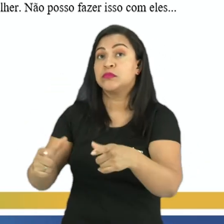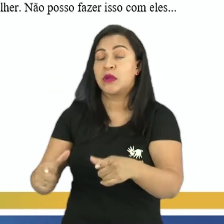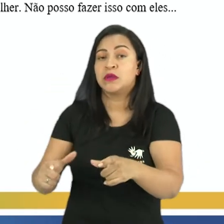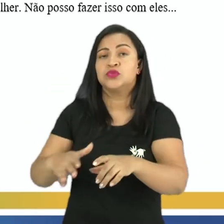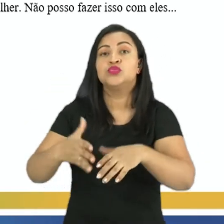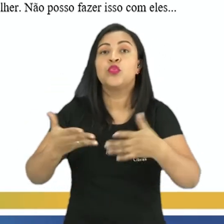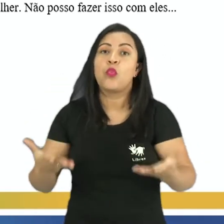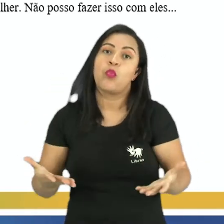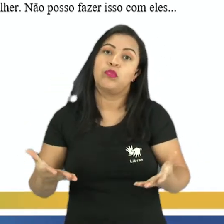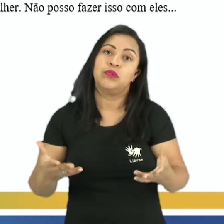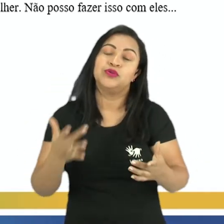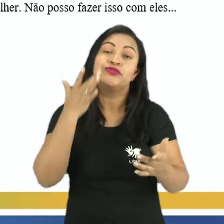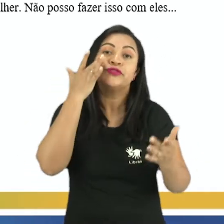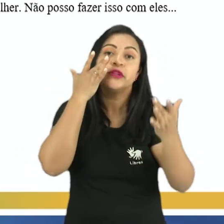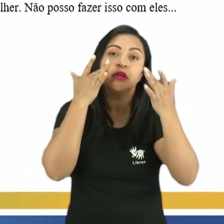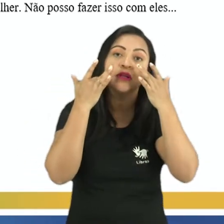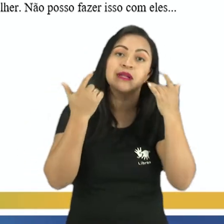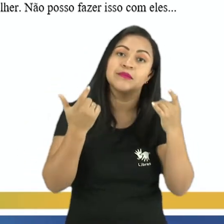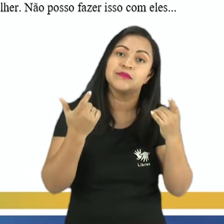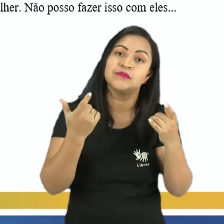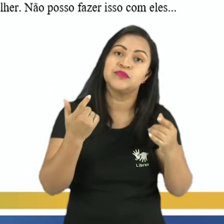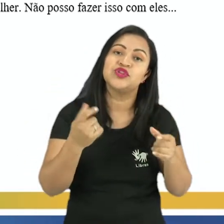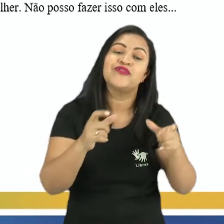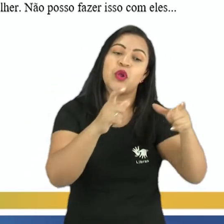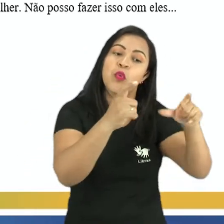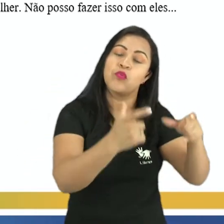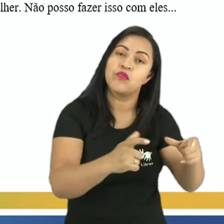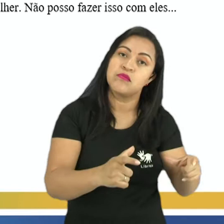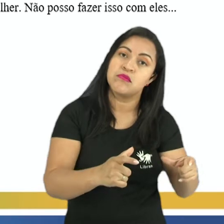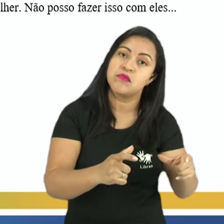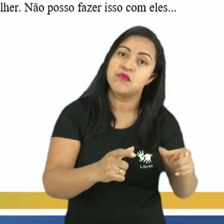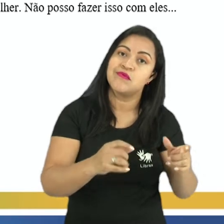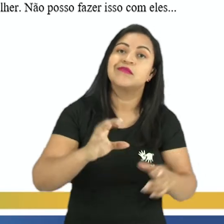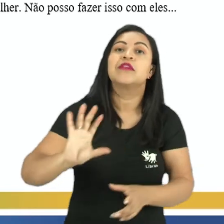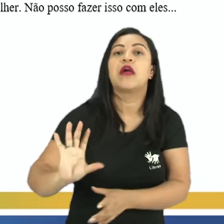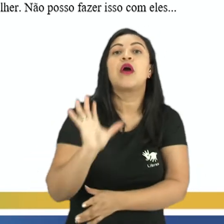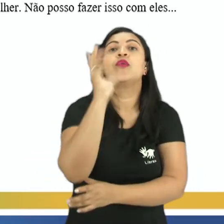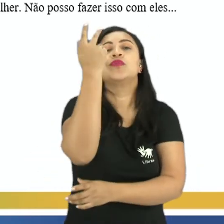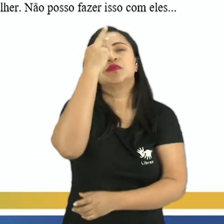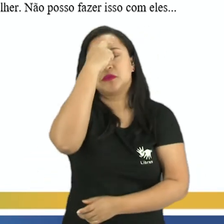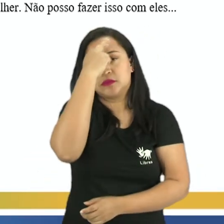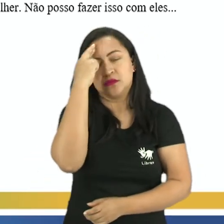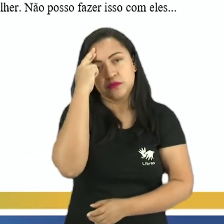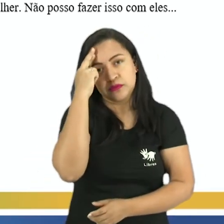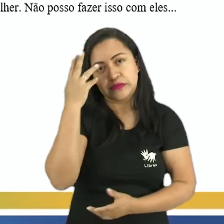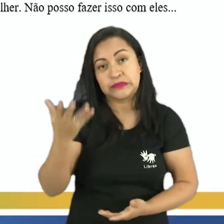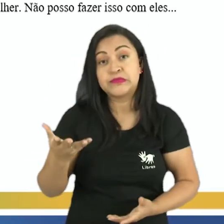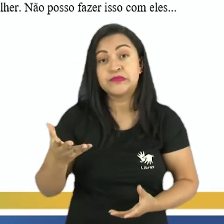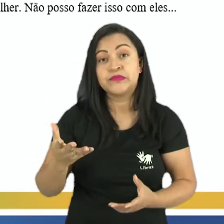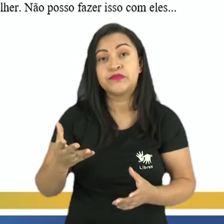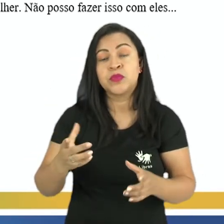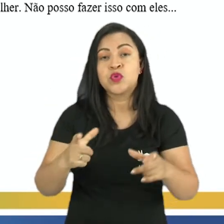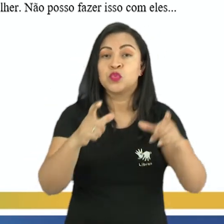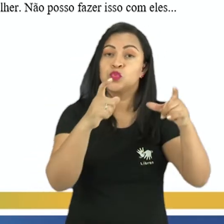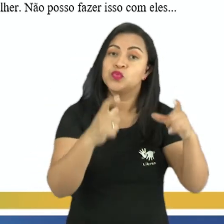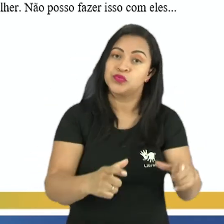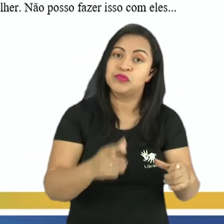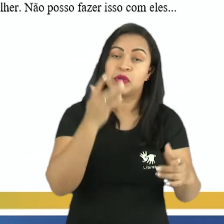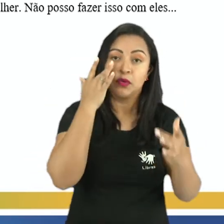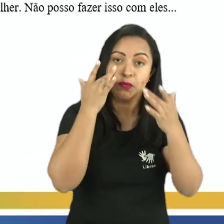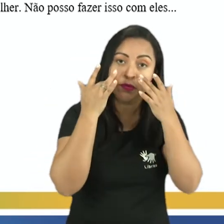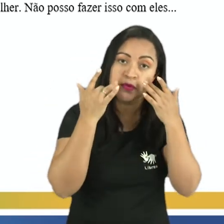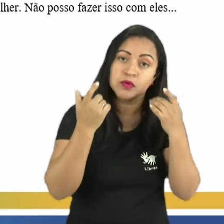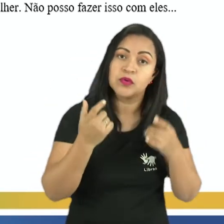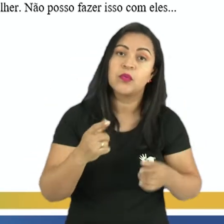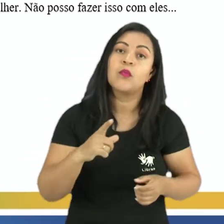O espaço cênico determina o local em que está sendo apresentado a história. O espaço dramático corresponde